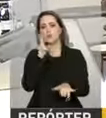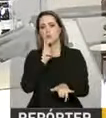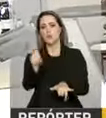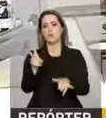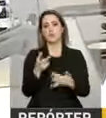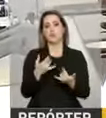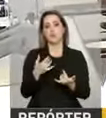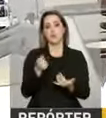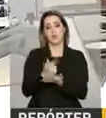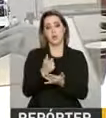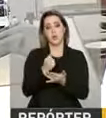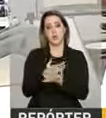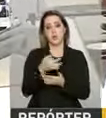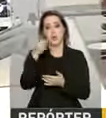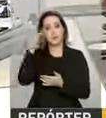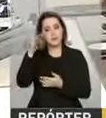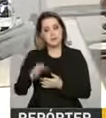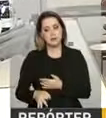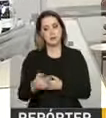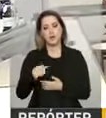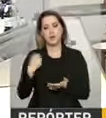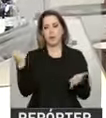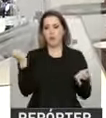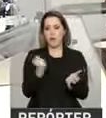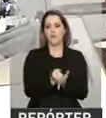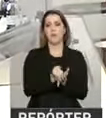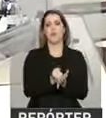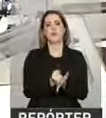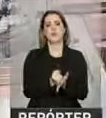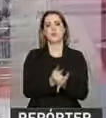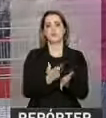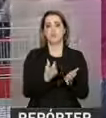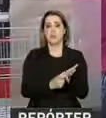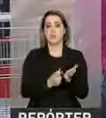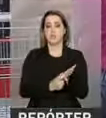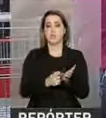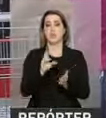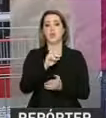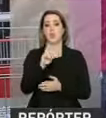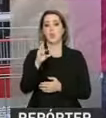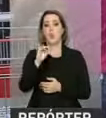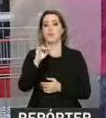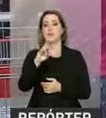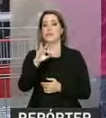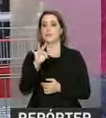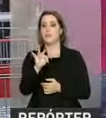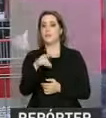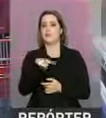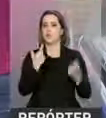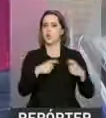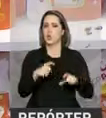a compra de produtos certificados, que são produtos que possuem o CIF, e fazer a compra em